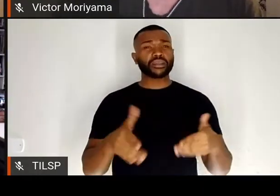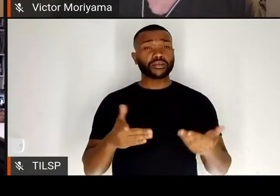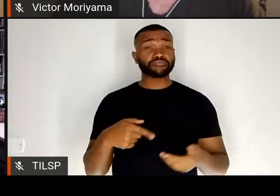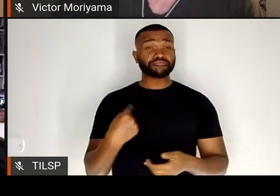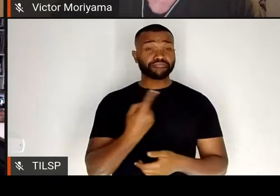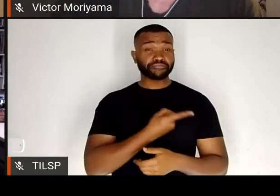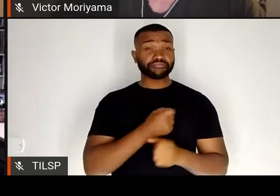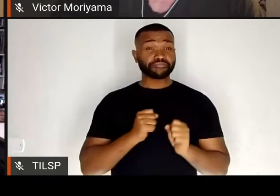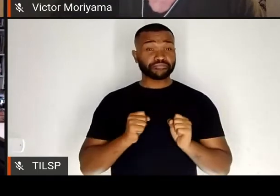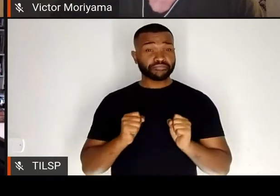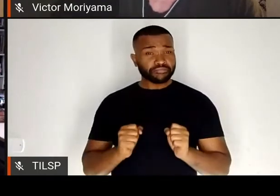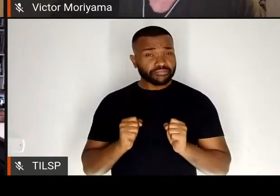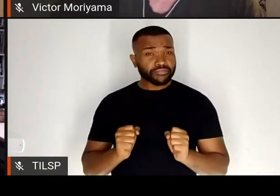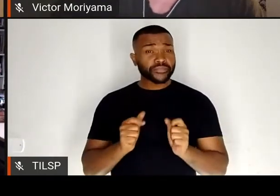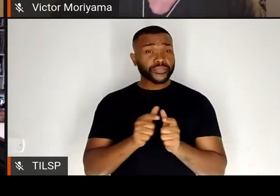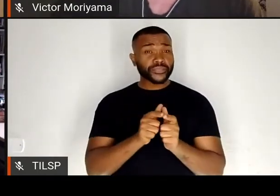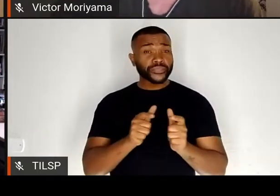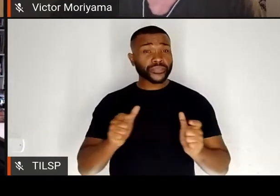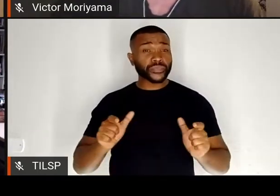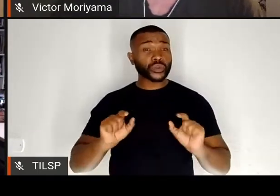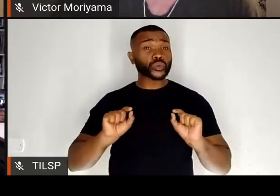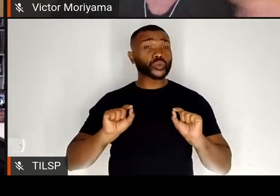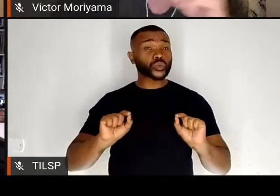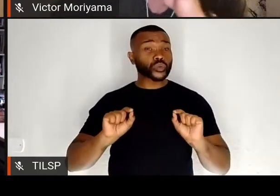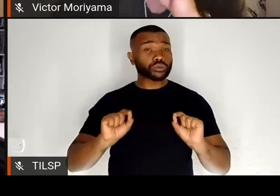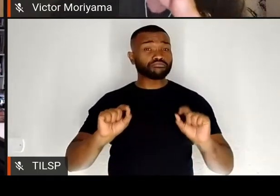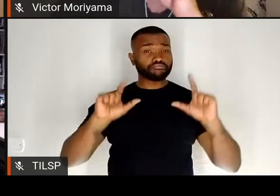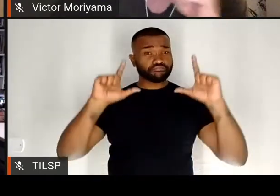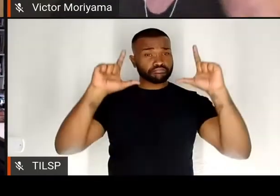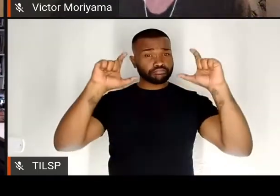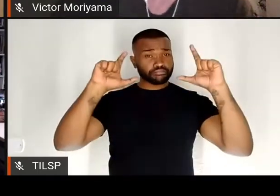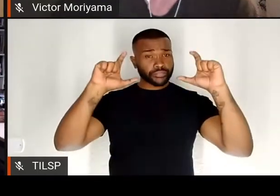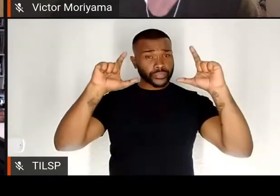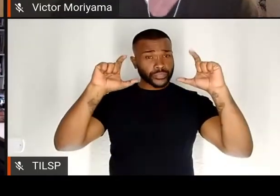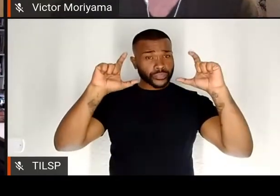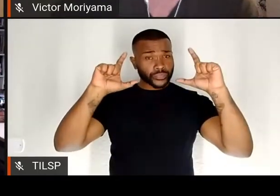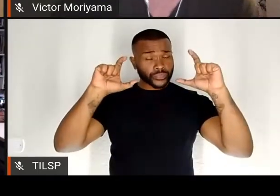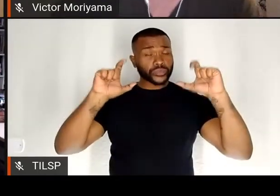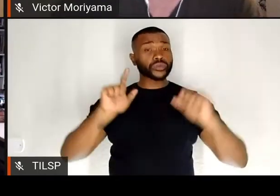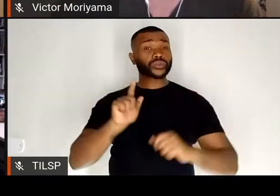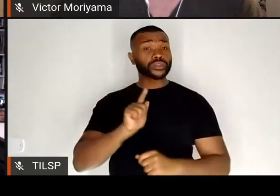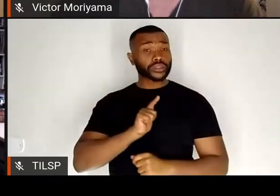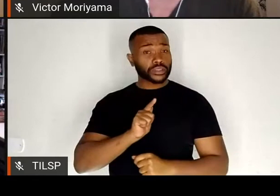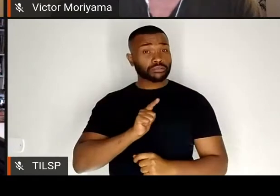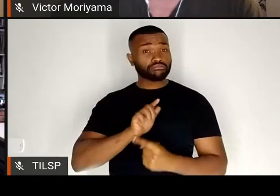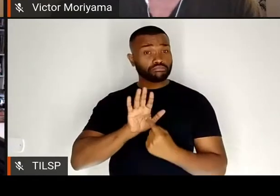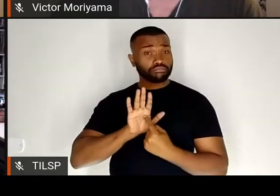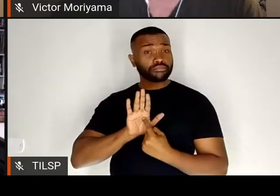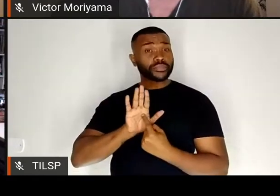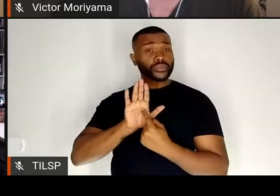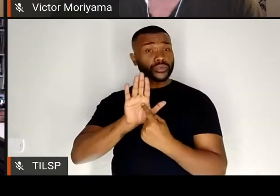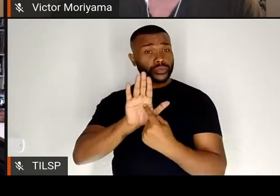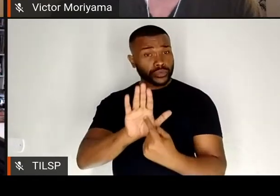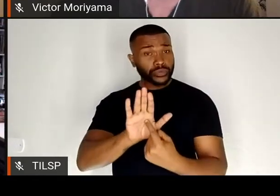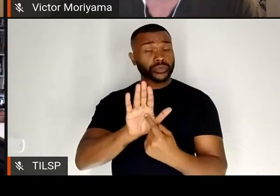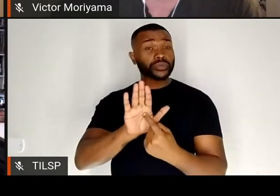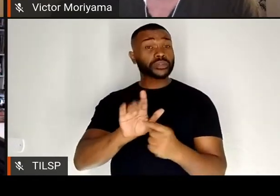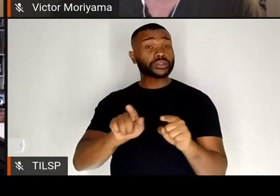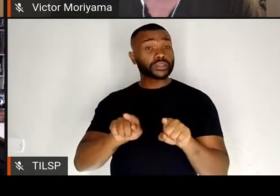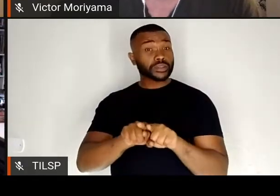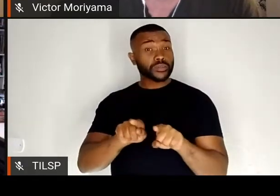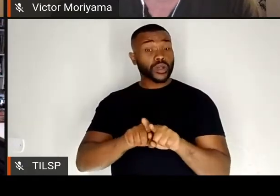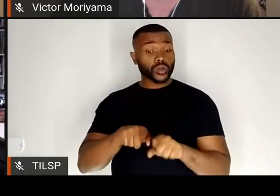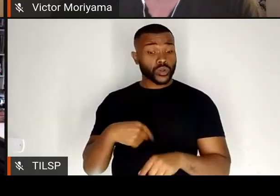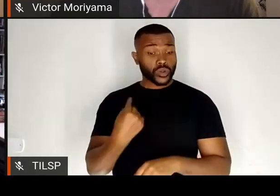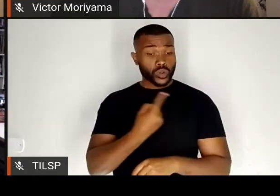que predomina nas fotografias que o Shin e o Capa, e também que a Gerda Taro, né, a gente pode